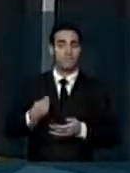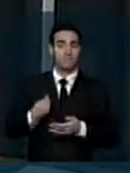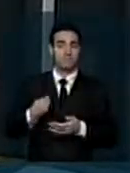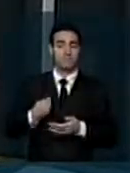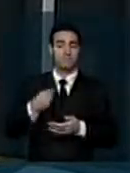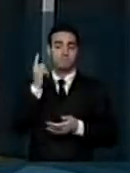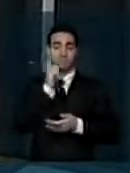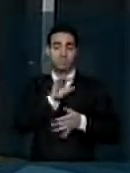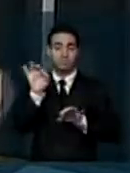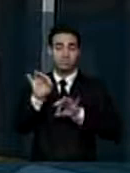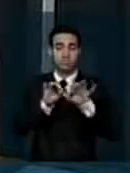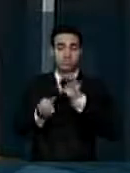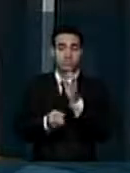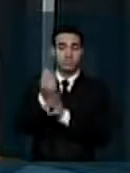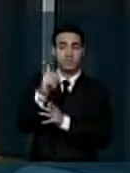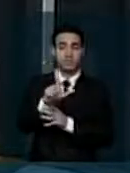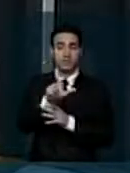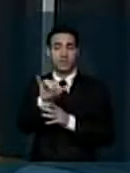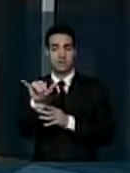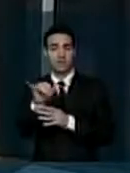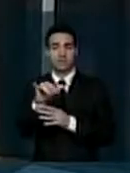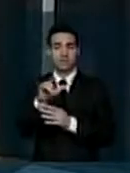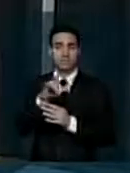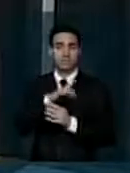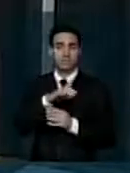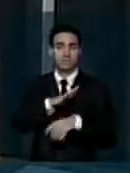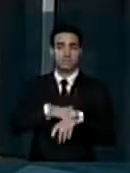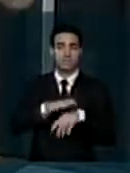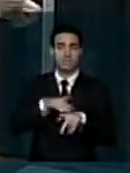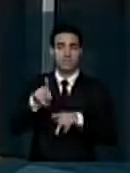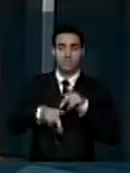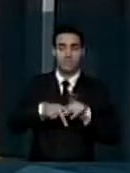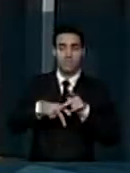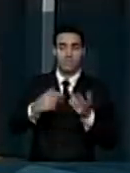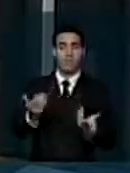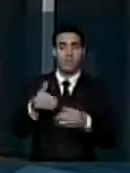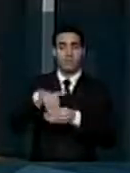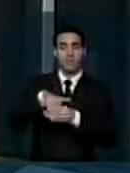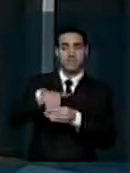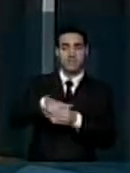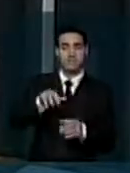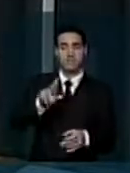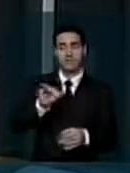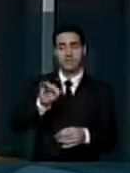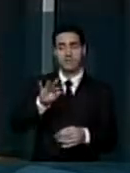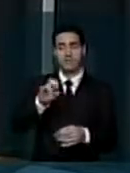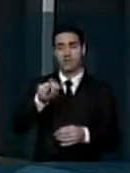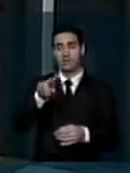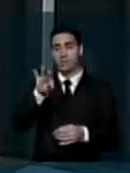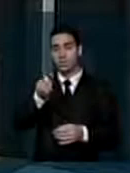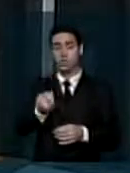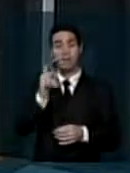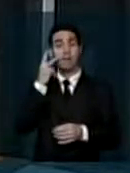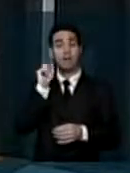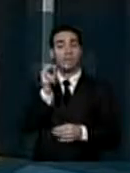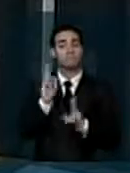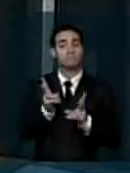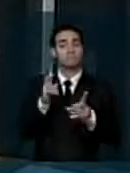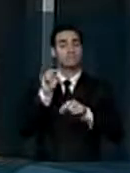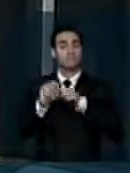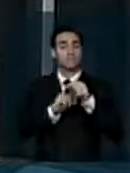da elaboração das leis, pela iniciativa popular, pelo plebiscito, pelo referendo, para que cada vez mais